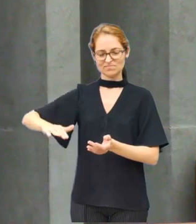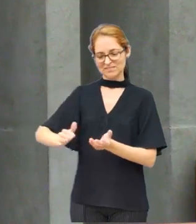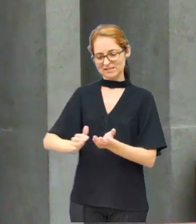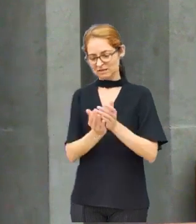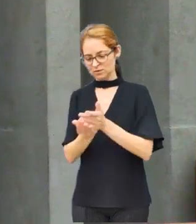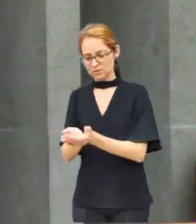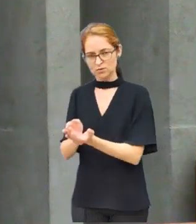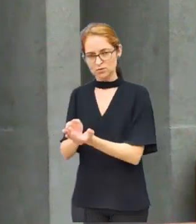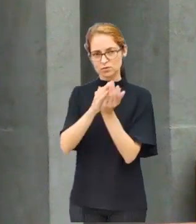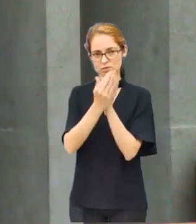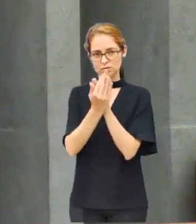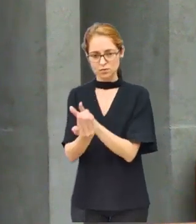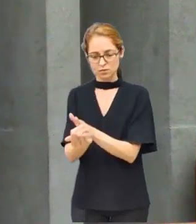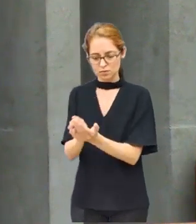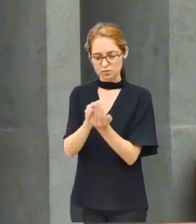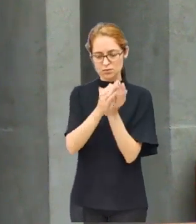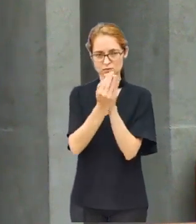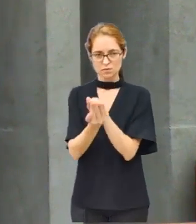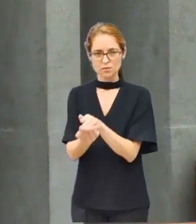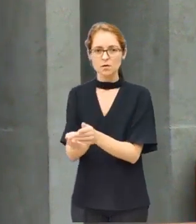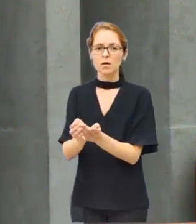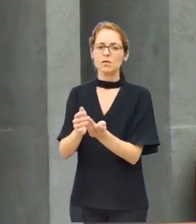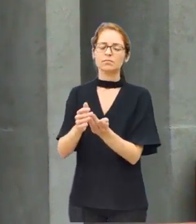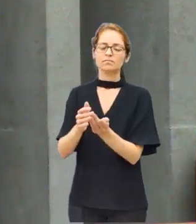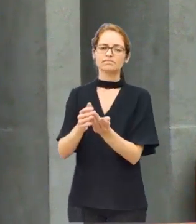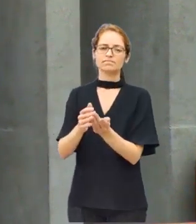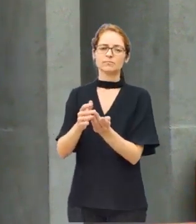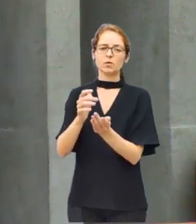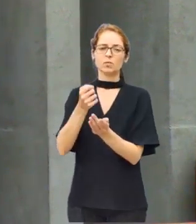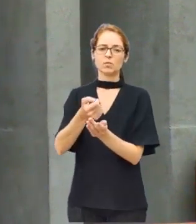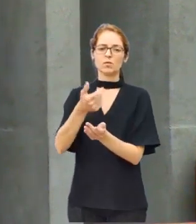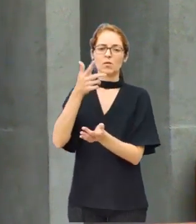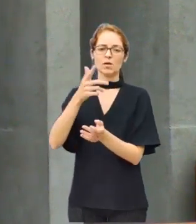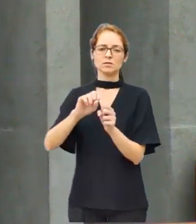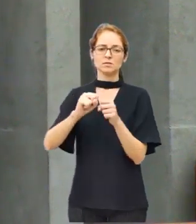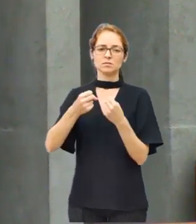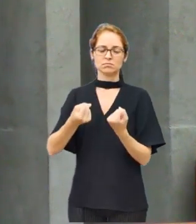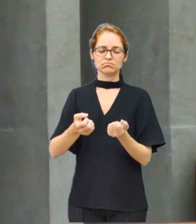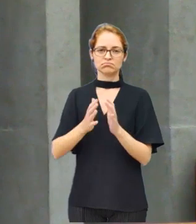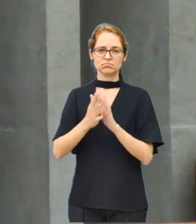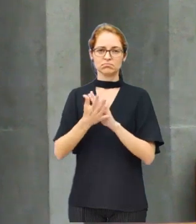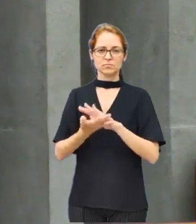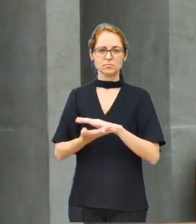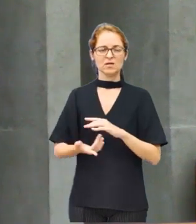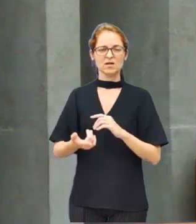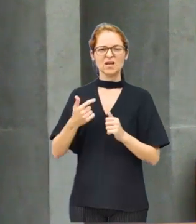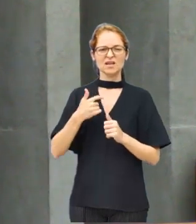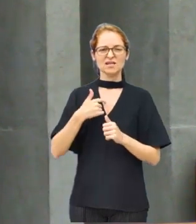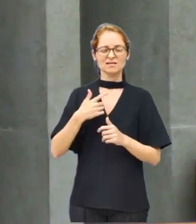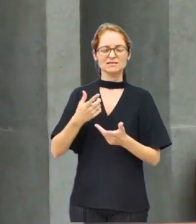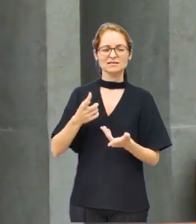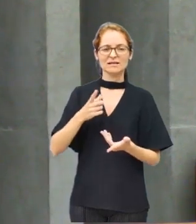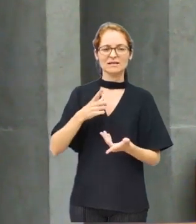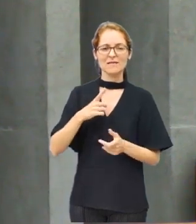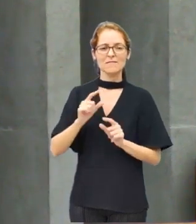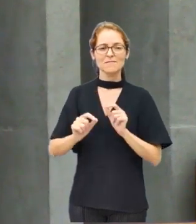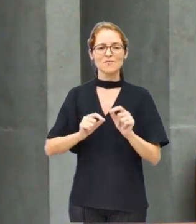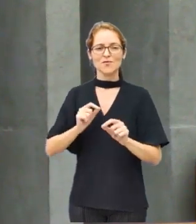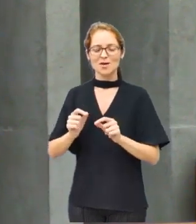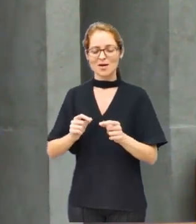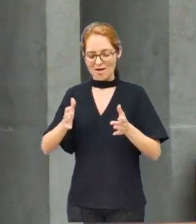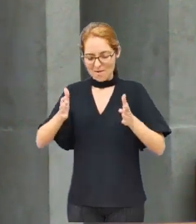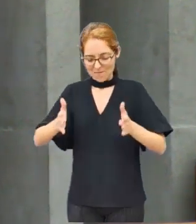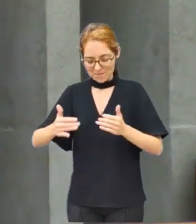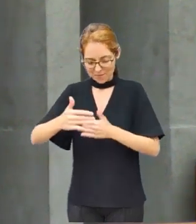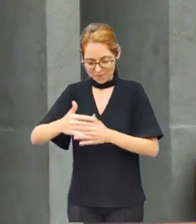barco, destruindo aquela embarcação, a ponto deles terem que jogar fora tudo que estava ali dentro para